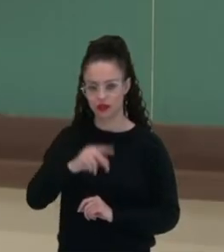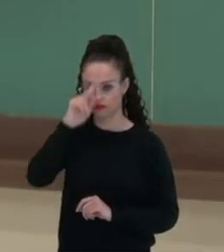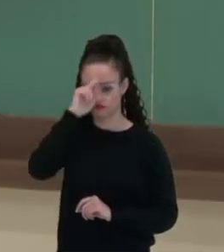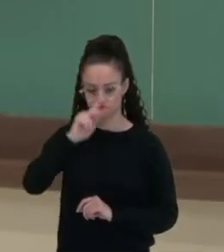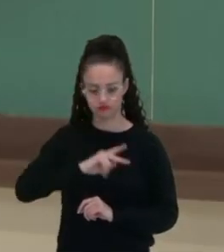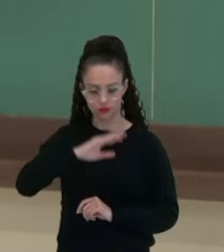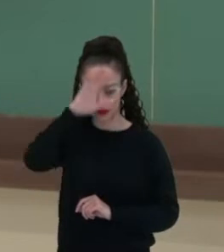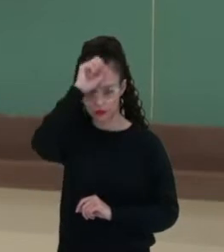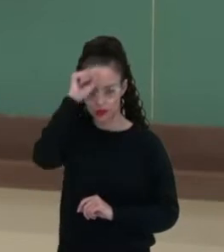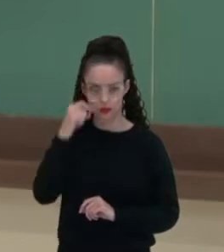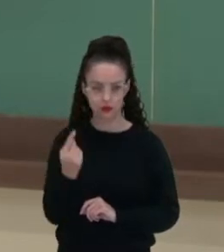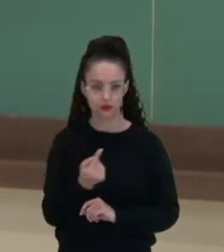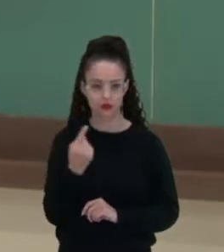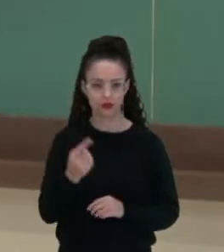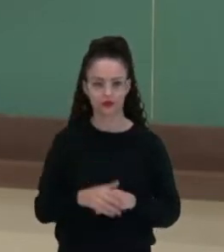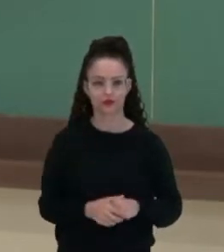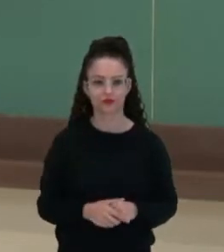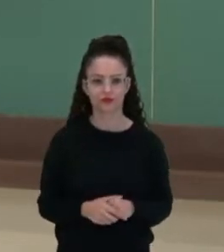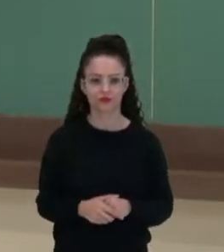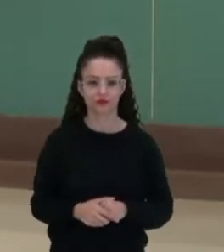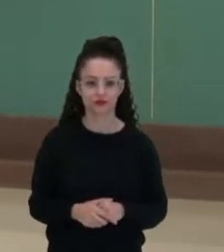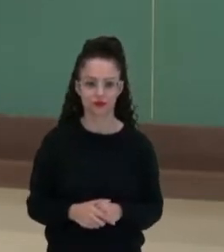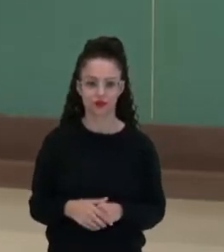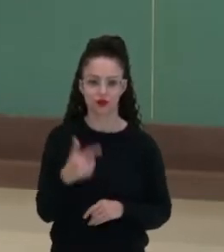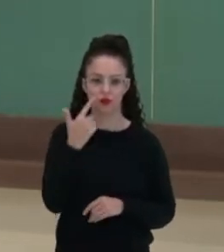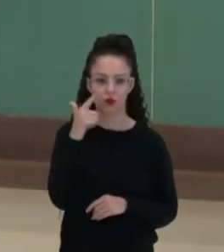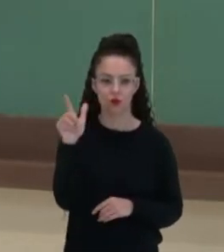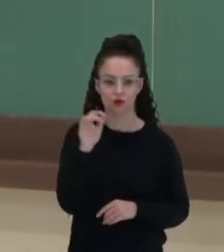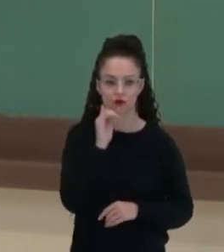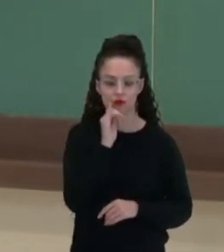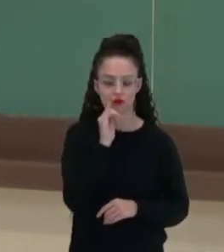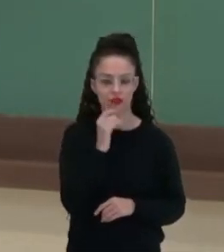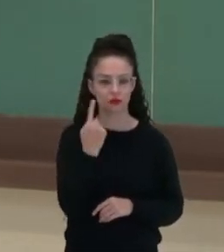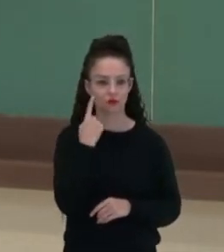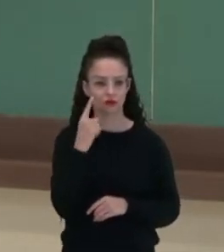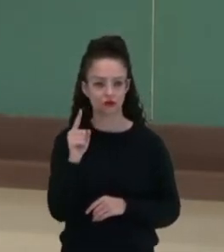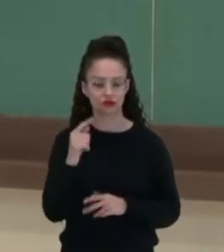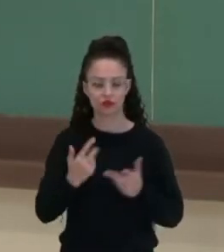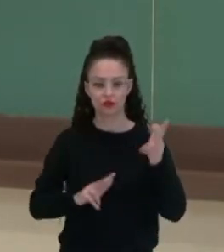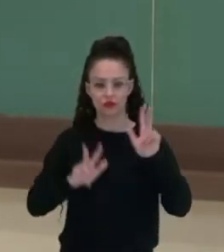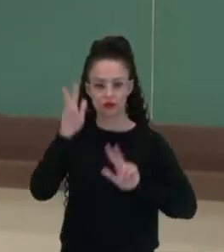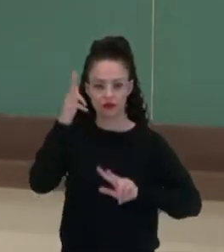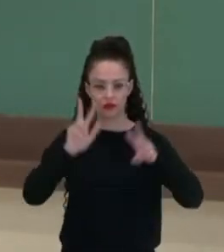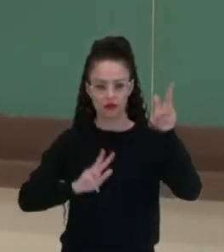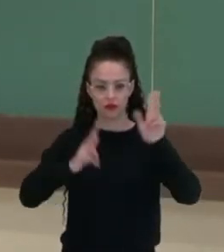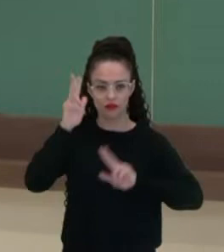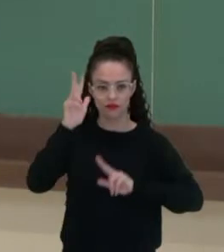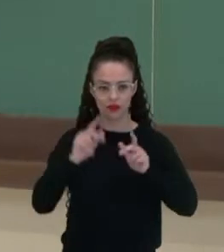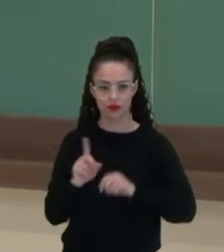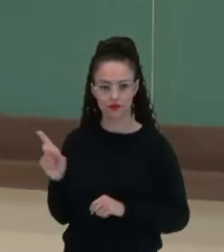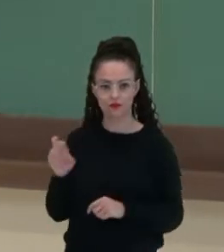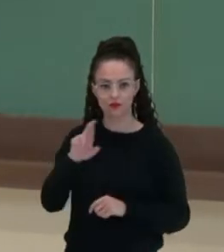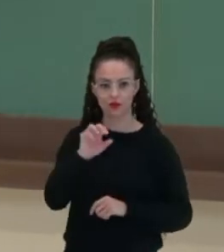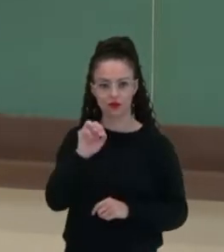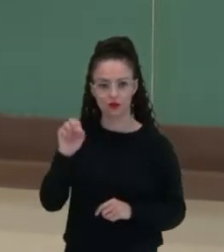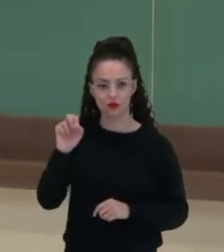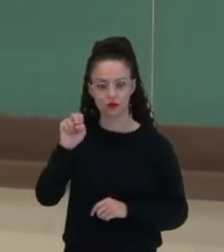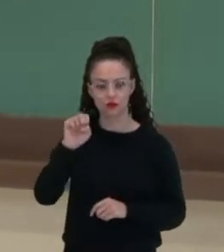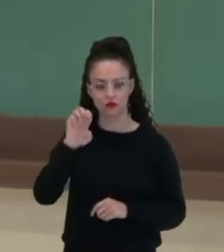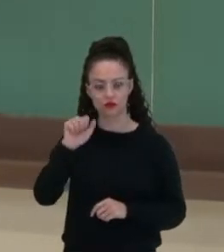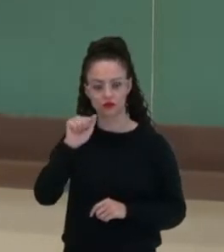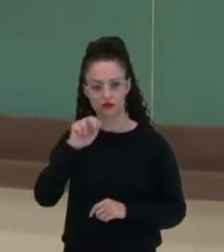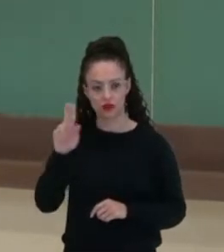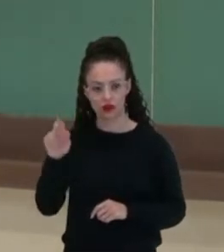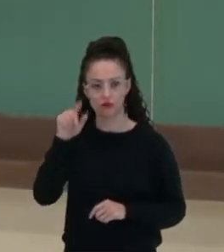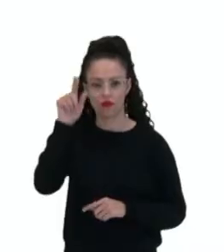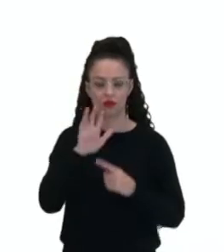né? Então, outro exemplo aqui, um dia de carnaval de Rousseau. Então, olha só, representação de uma manifestação